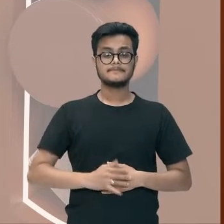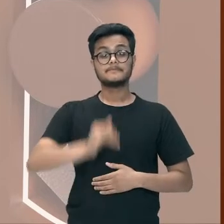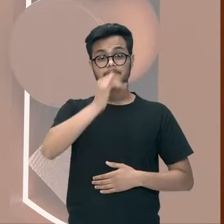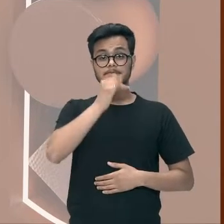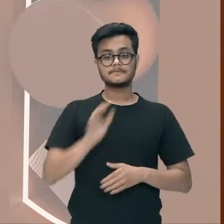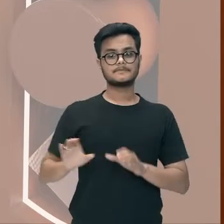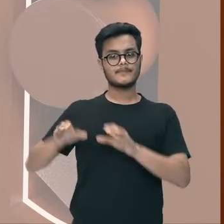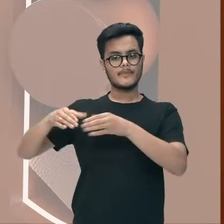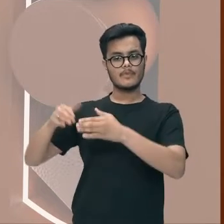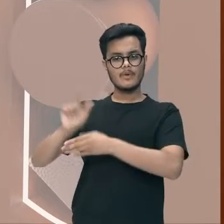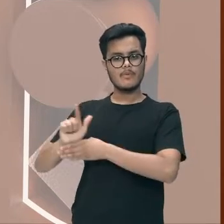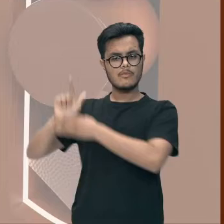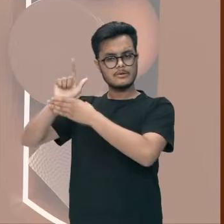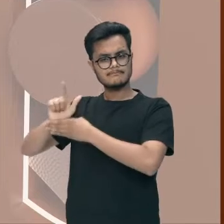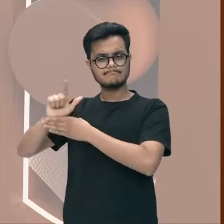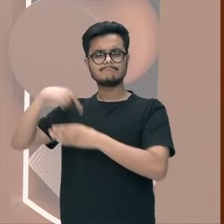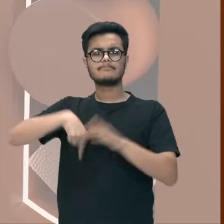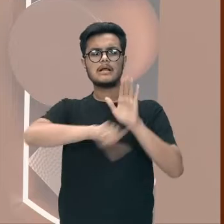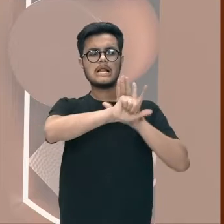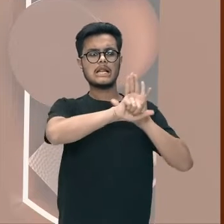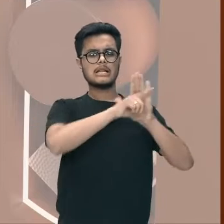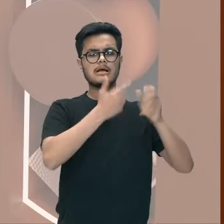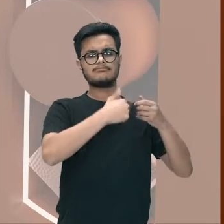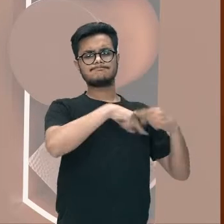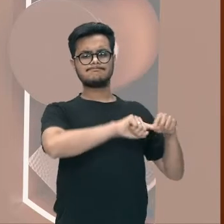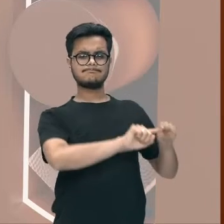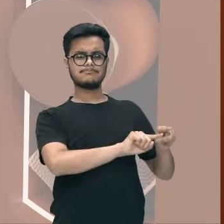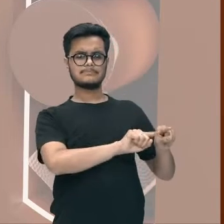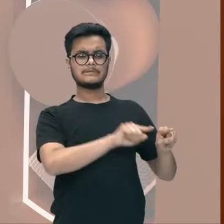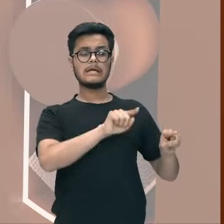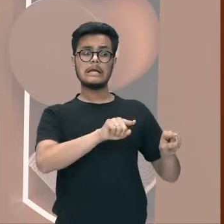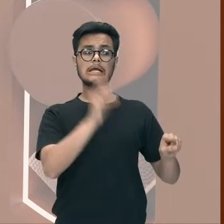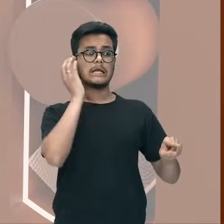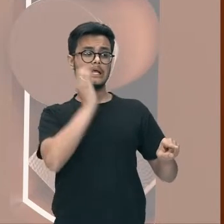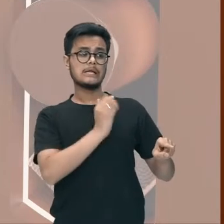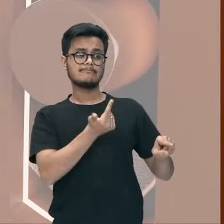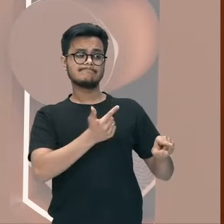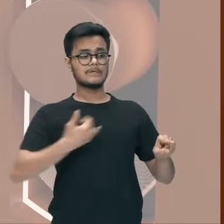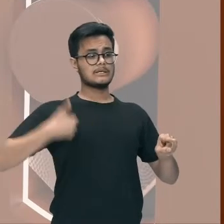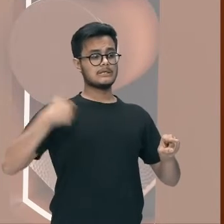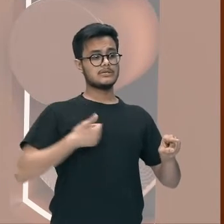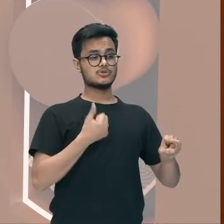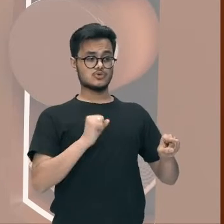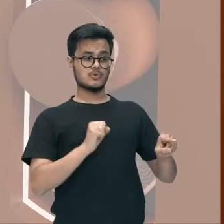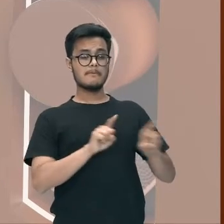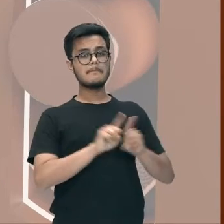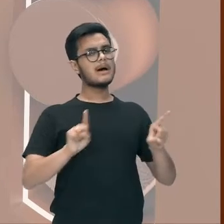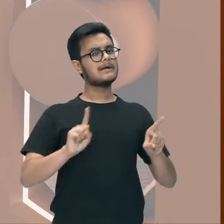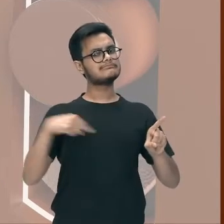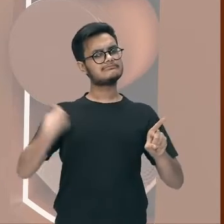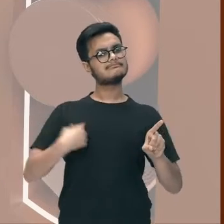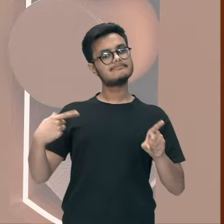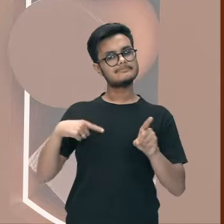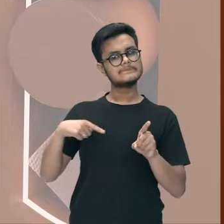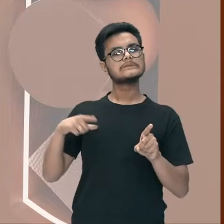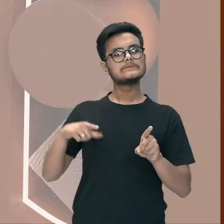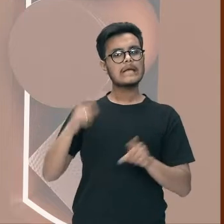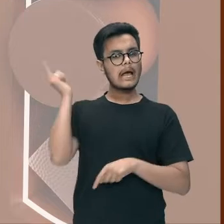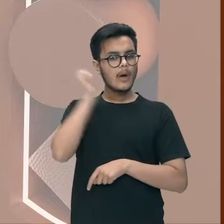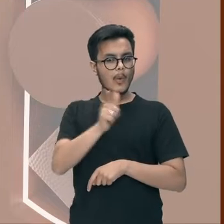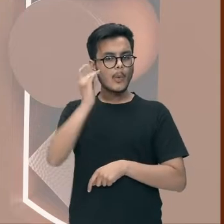se unem e dão o golpe da maioridade. Então, olha, Dom Pedro não tem ainda 18 anos, mas nós vamos fazer com que ele